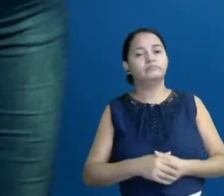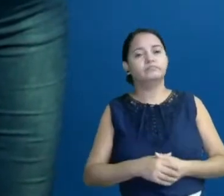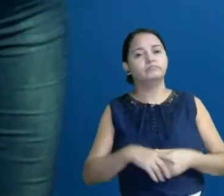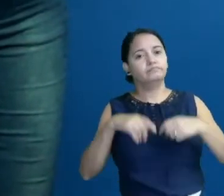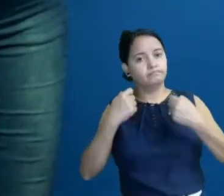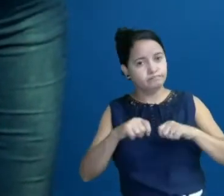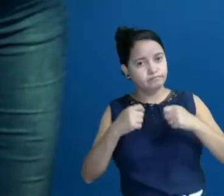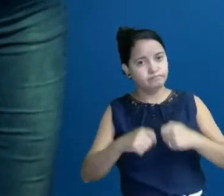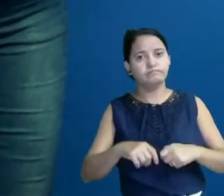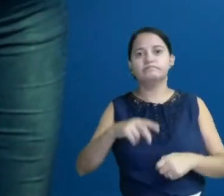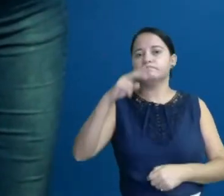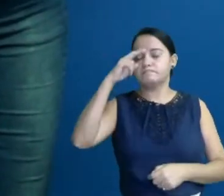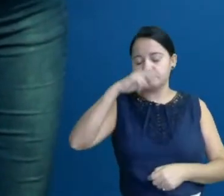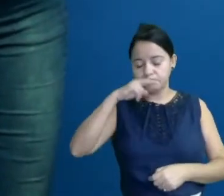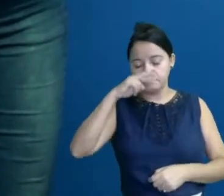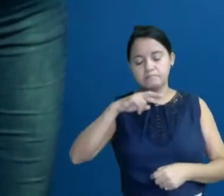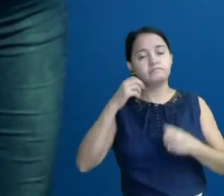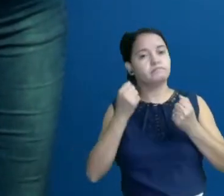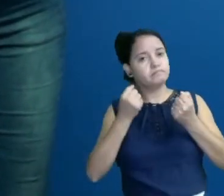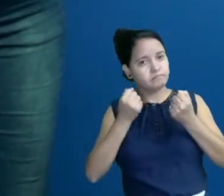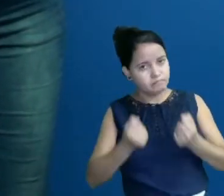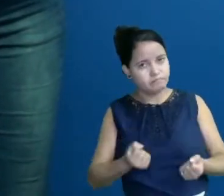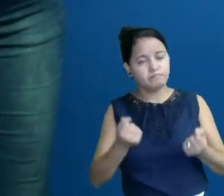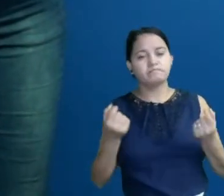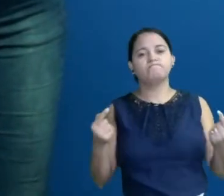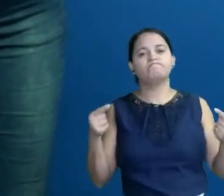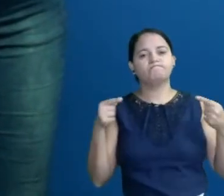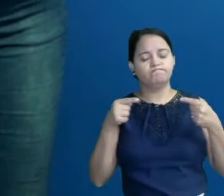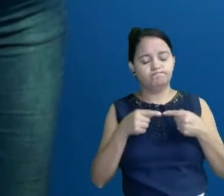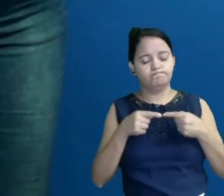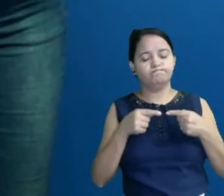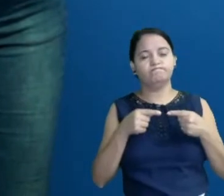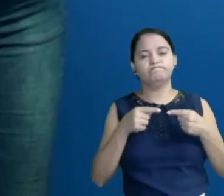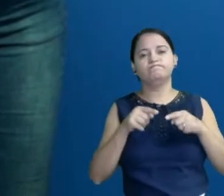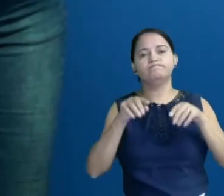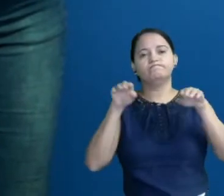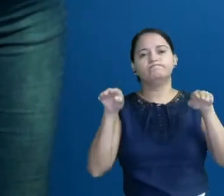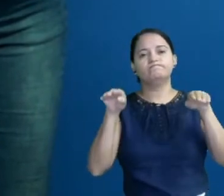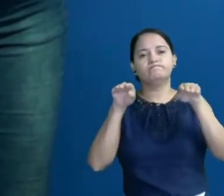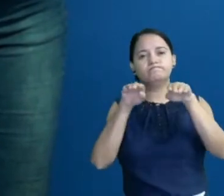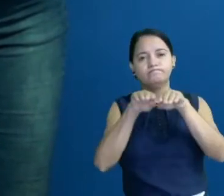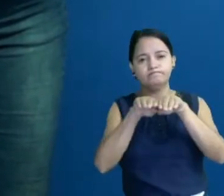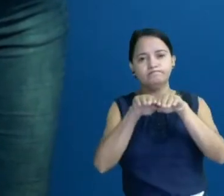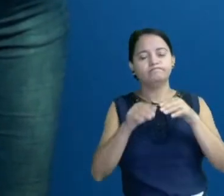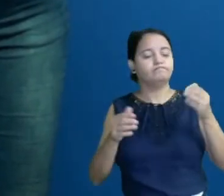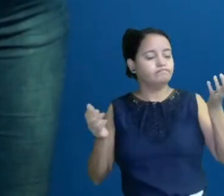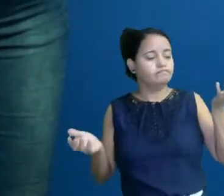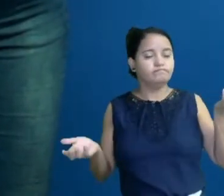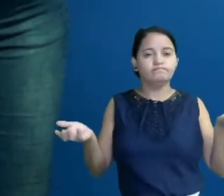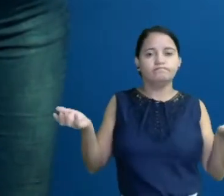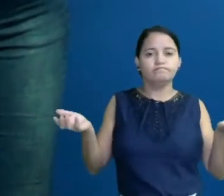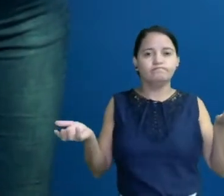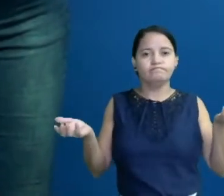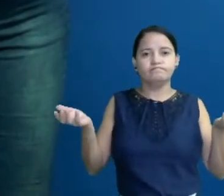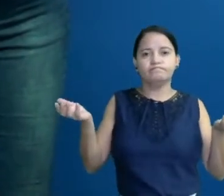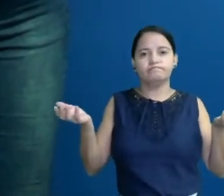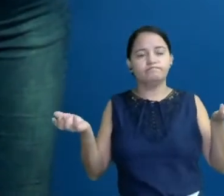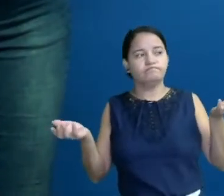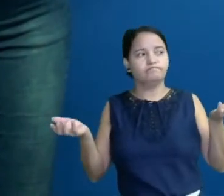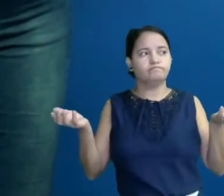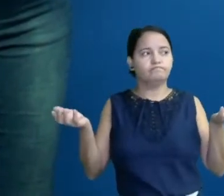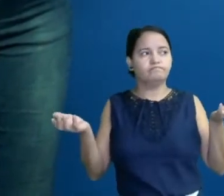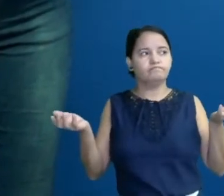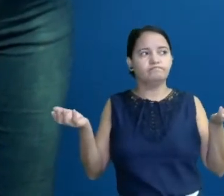preciso que o objeto tenha um mesmo peso para poder as os pratos da balança está em